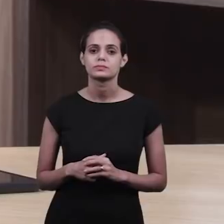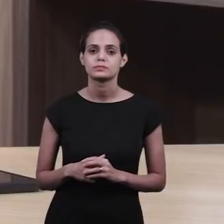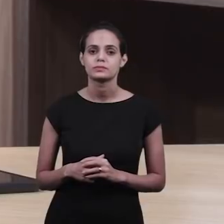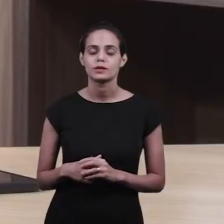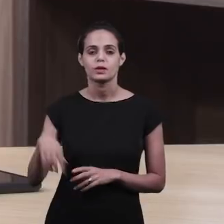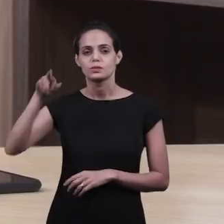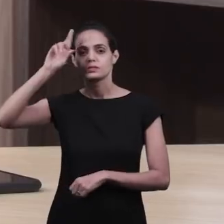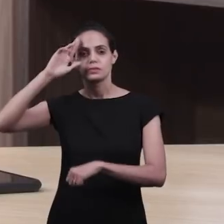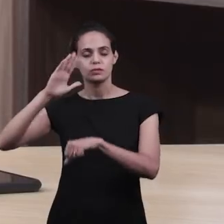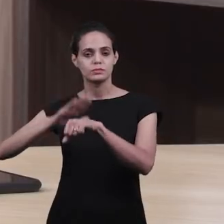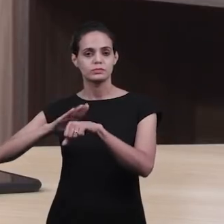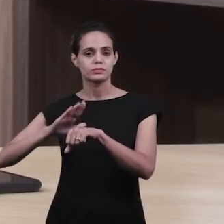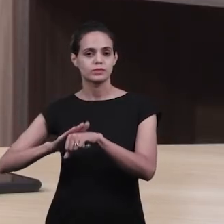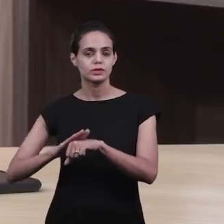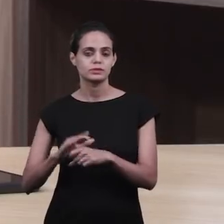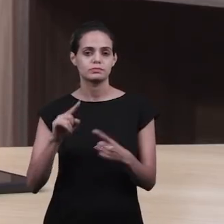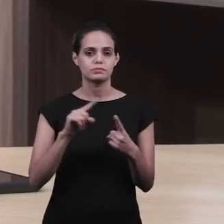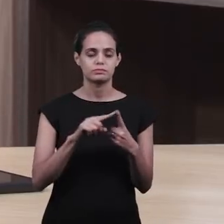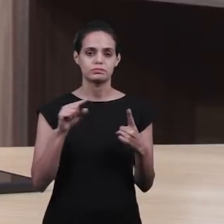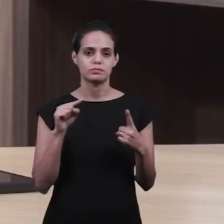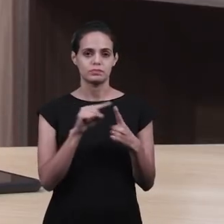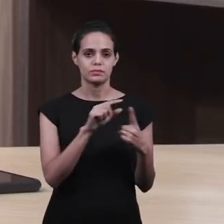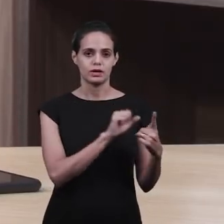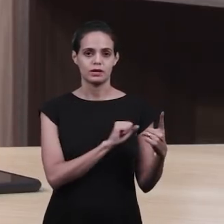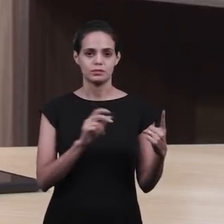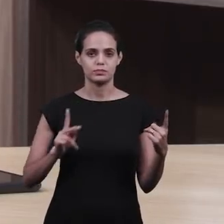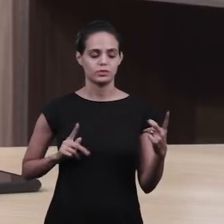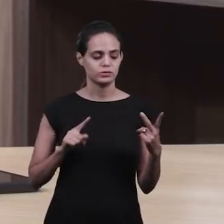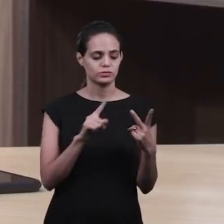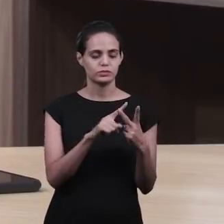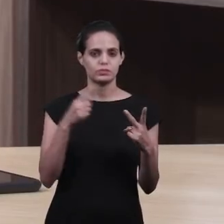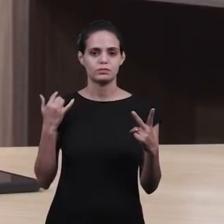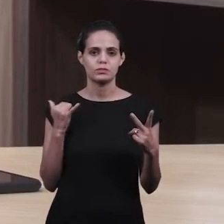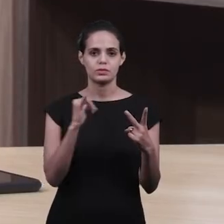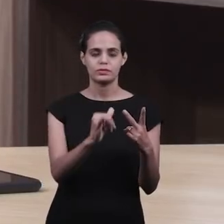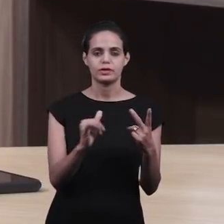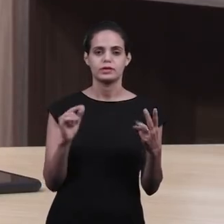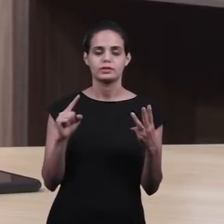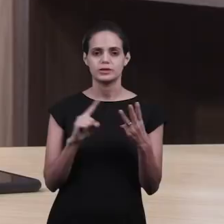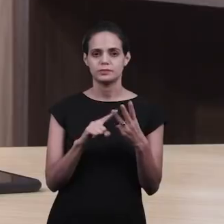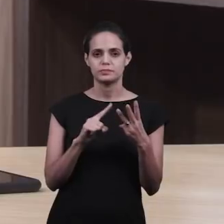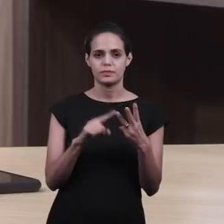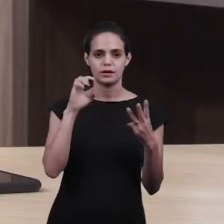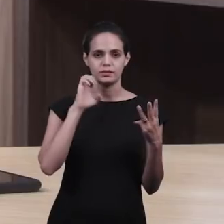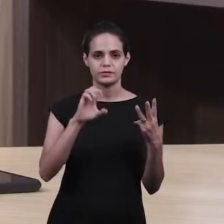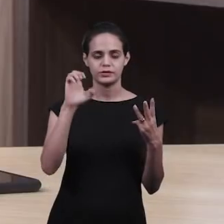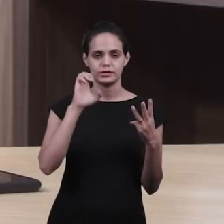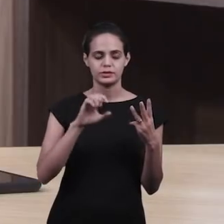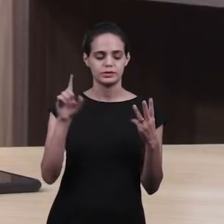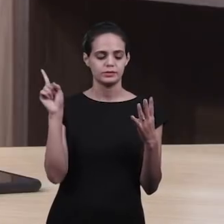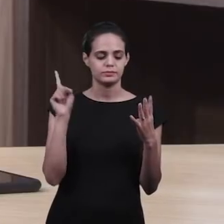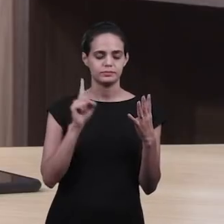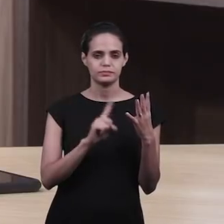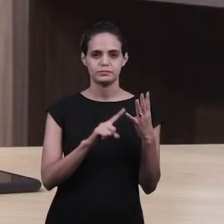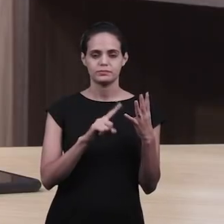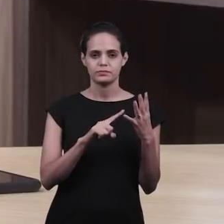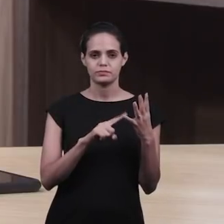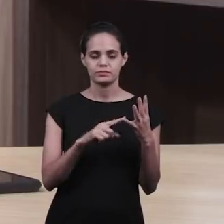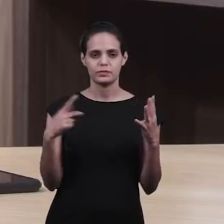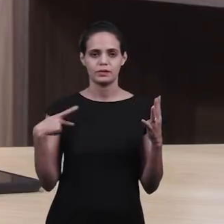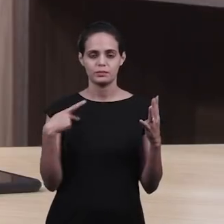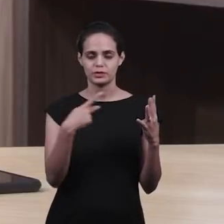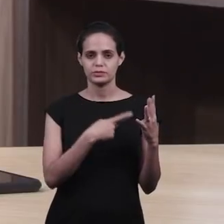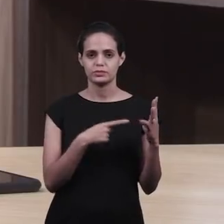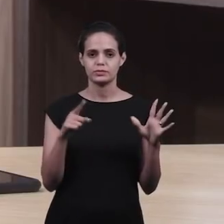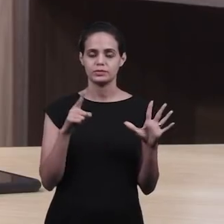deu uns para apóstolos, e outros para profetas, e outros para evangelistas, e outros para